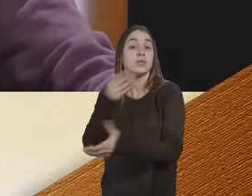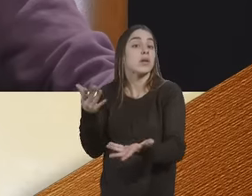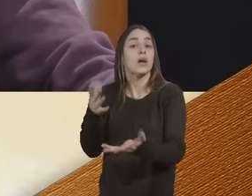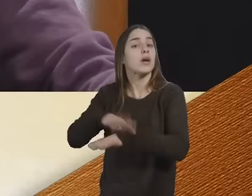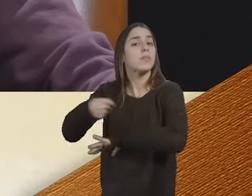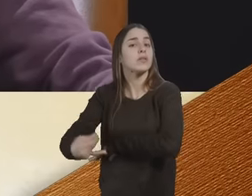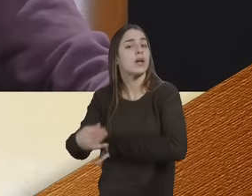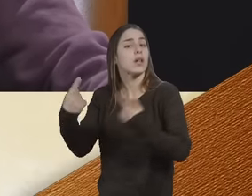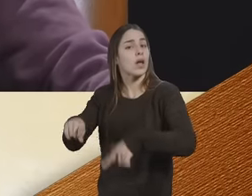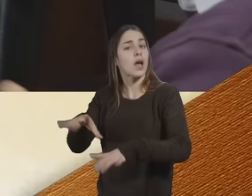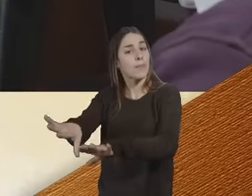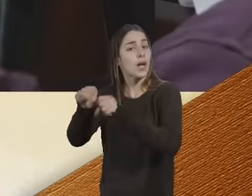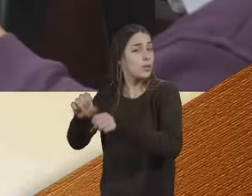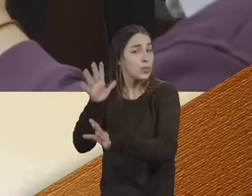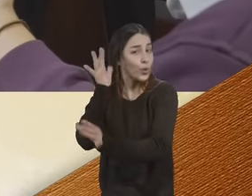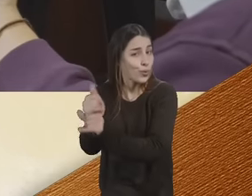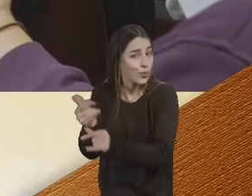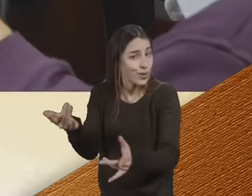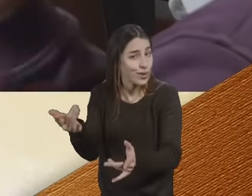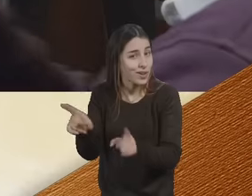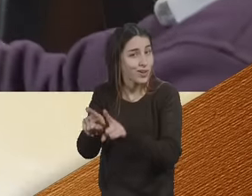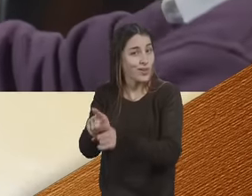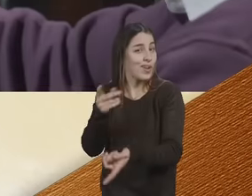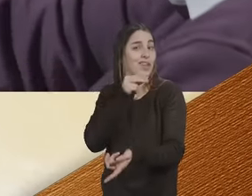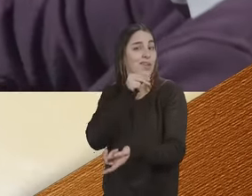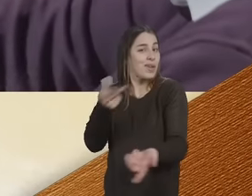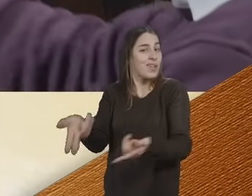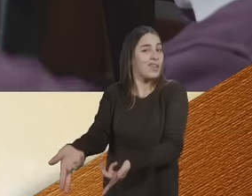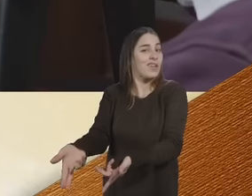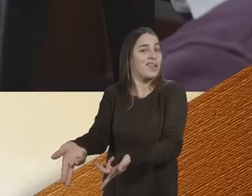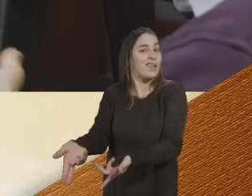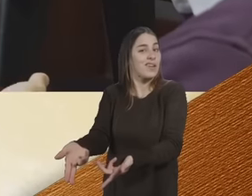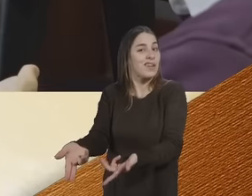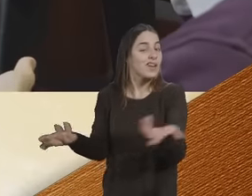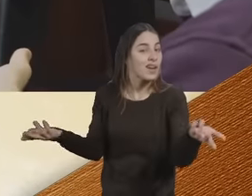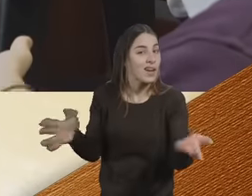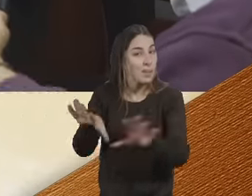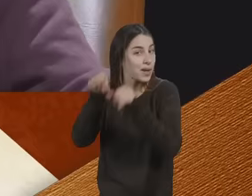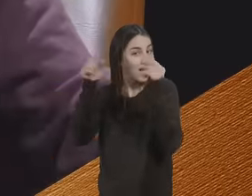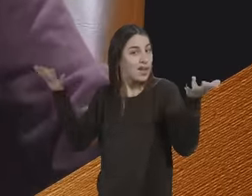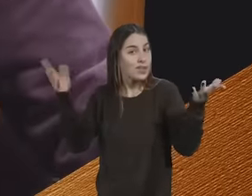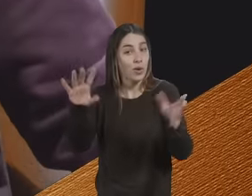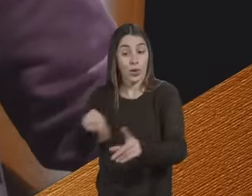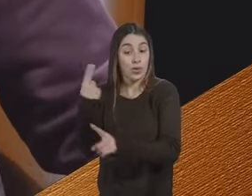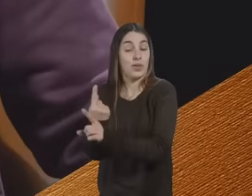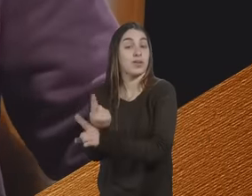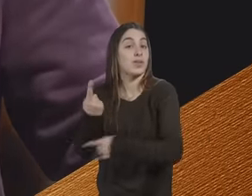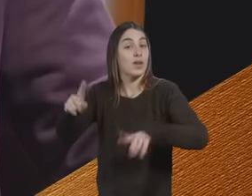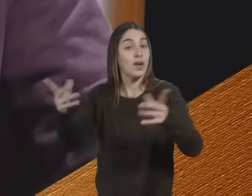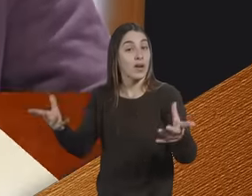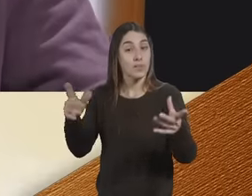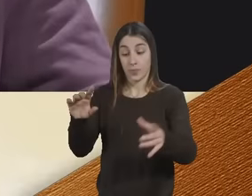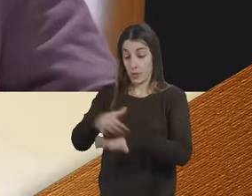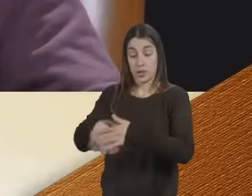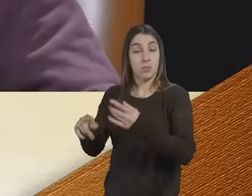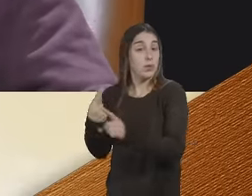pelos triglicerídeos, que ele está um passas diabetes, o badalhoco, que está, desculpem o termo, não, mas é que não há mesmo outra coisa que se diga não. A quem faz uma cena